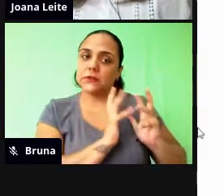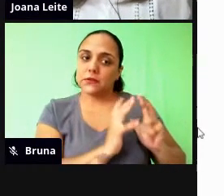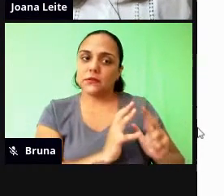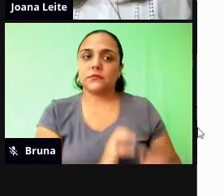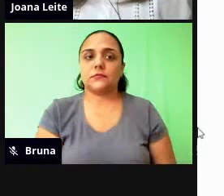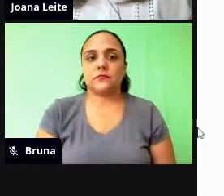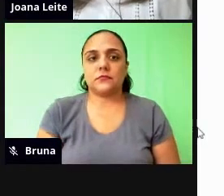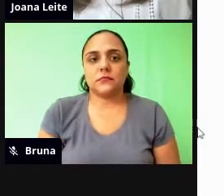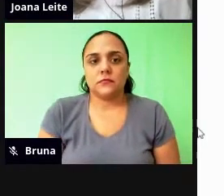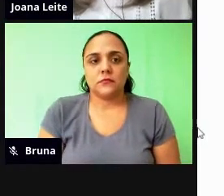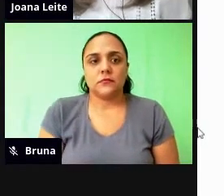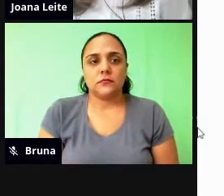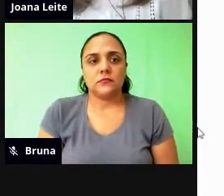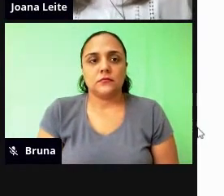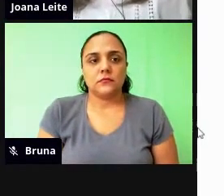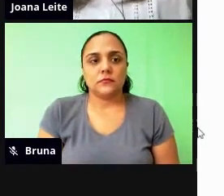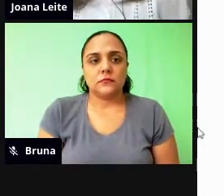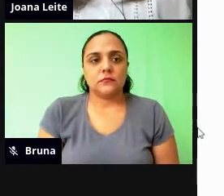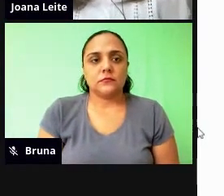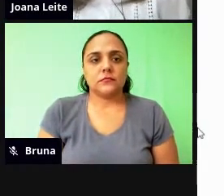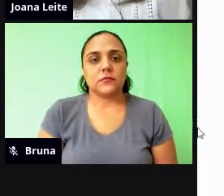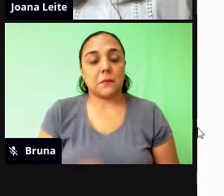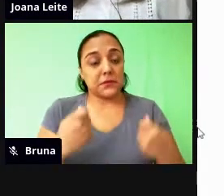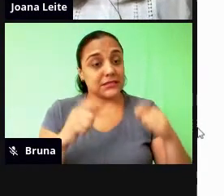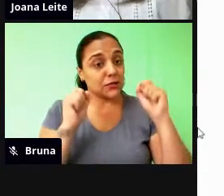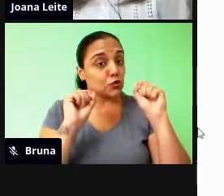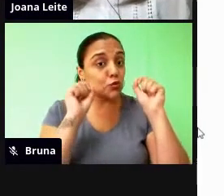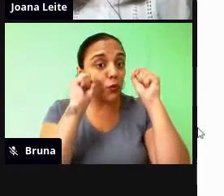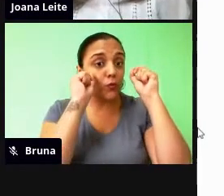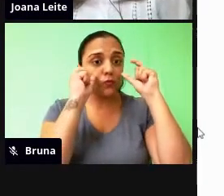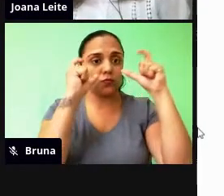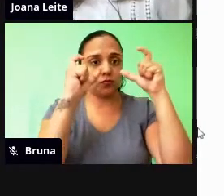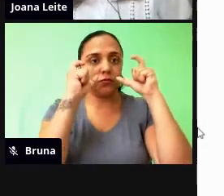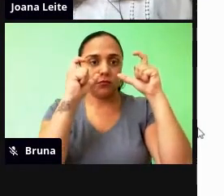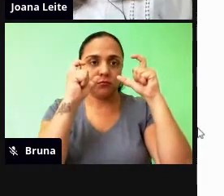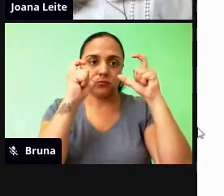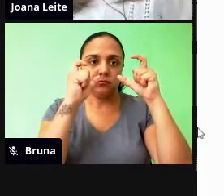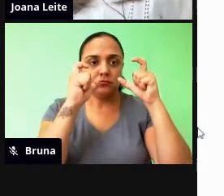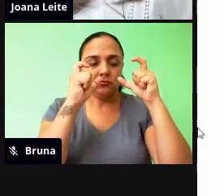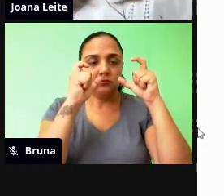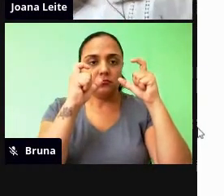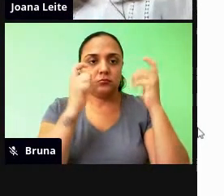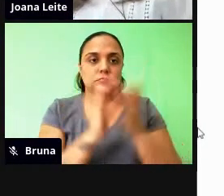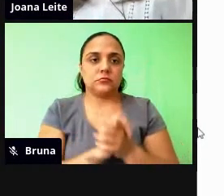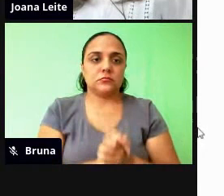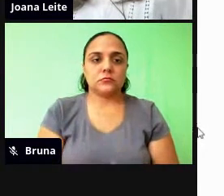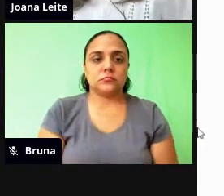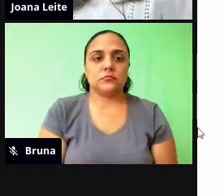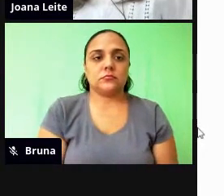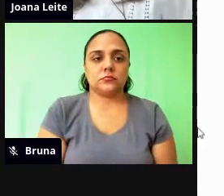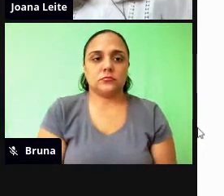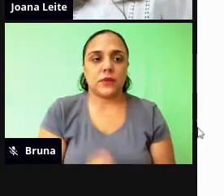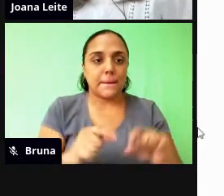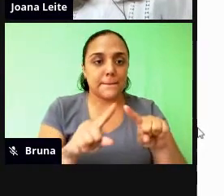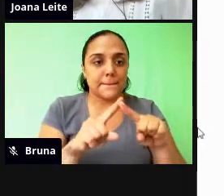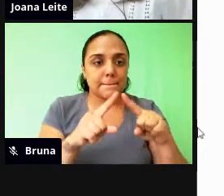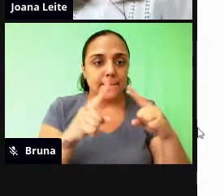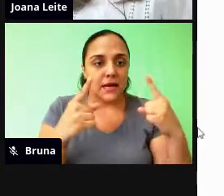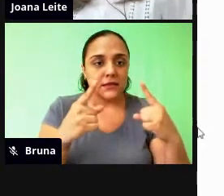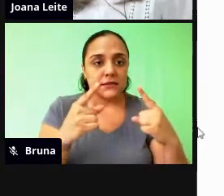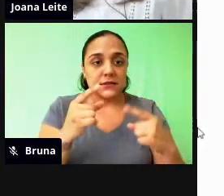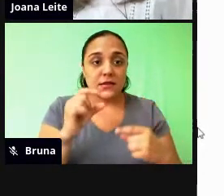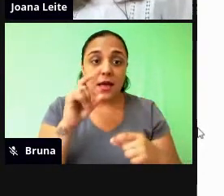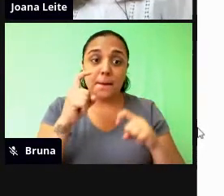para direcionar, né, essa família. Lembrando, quem dá diagnóstico de autismo, né, é